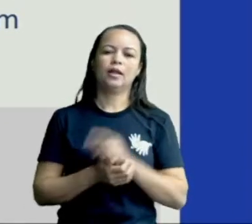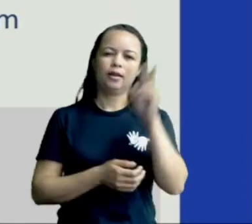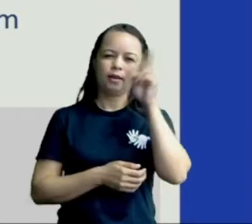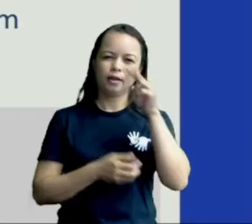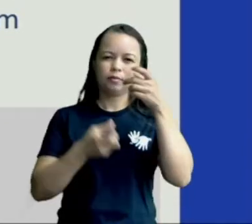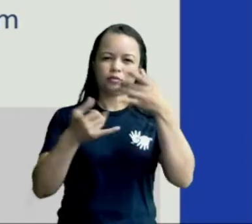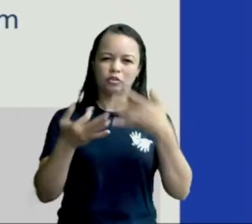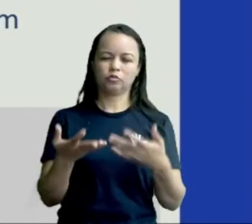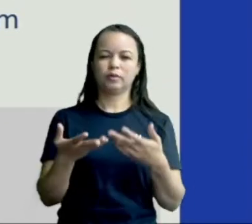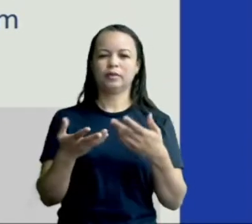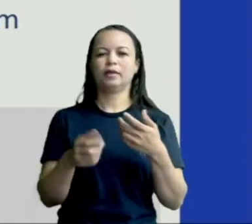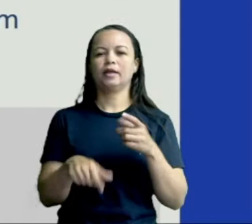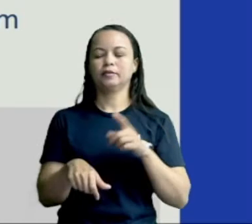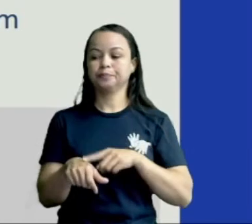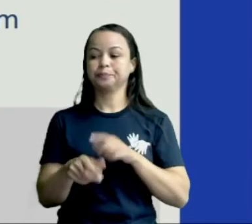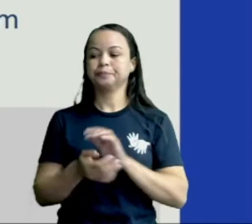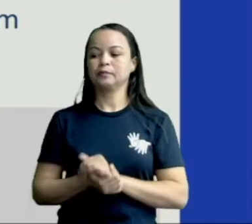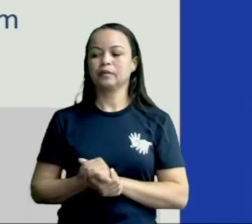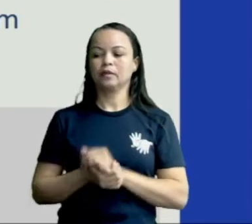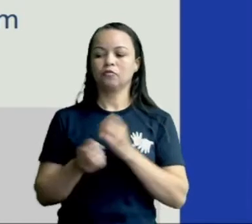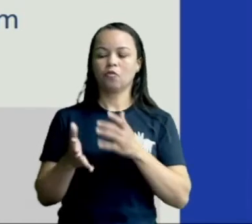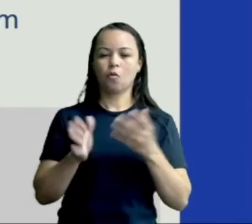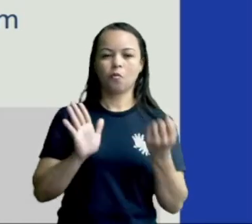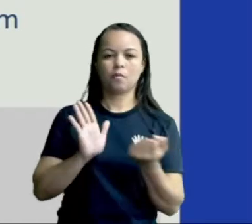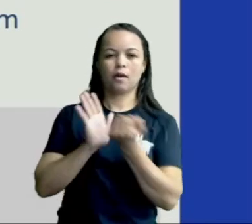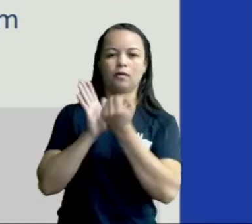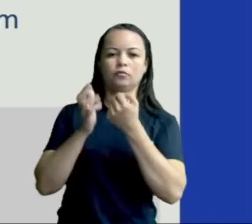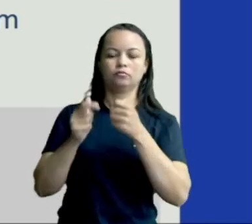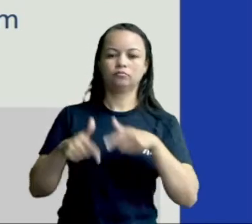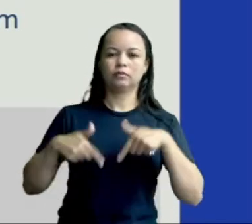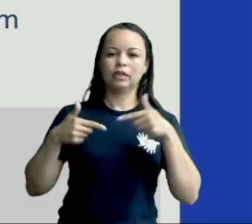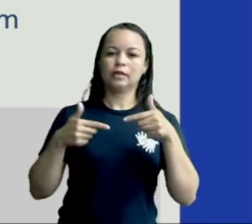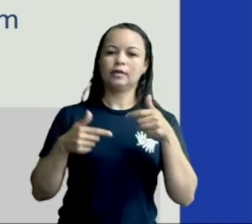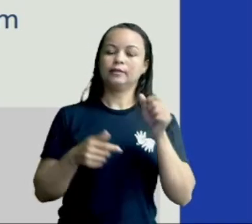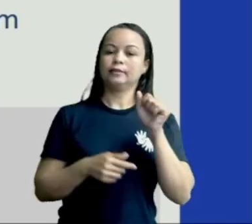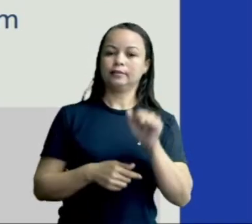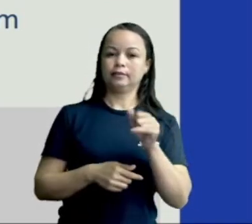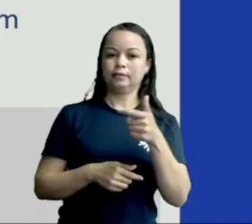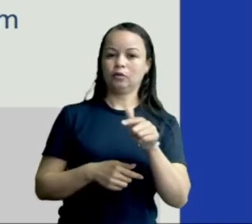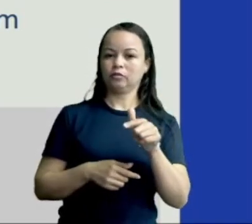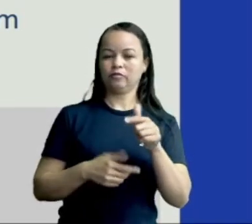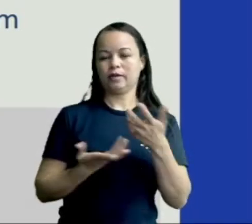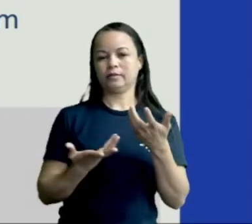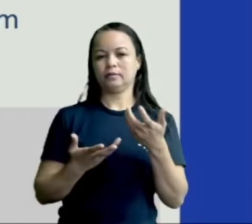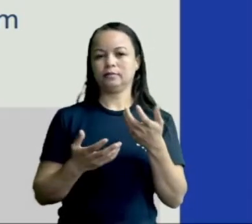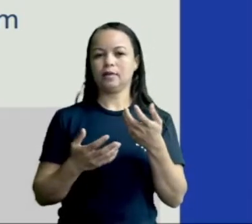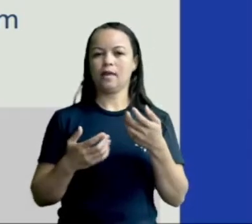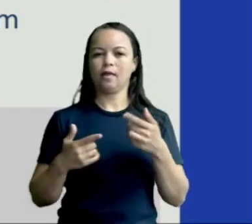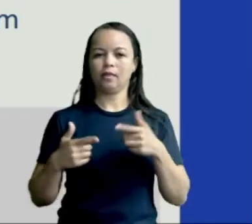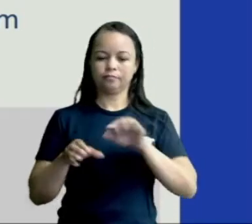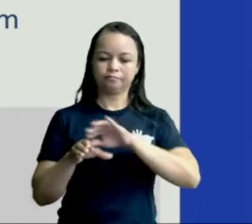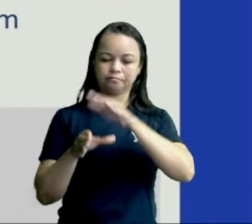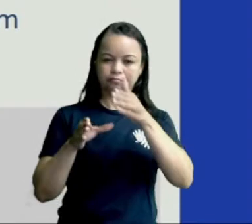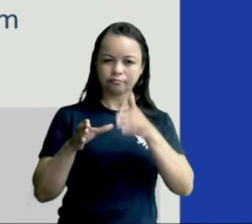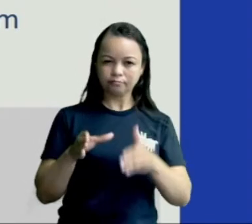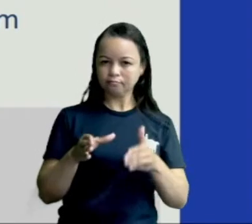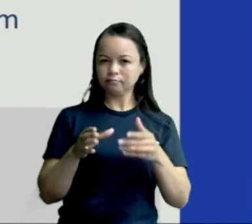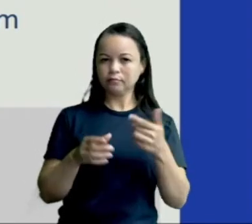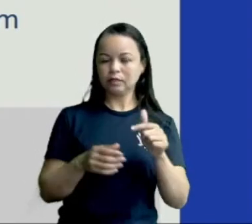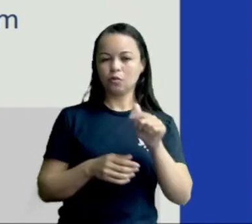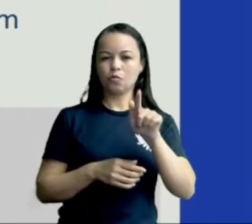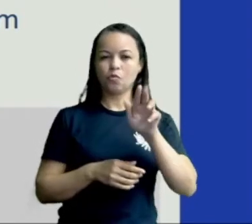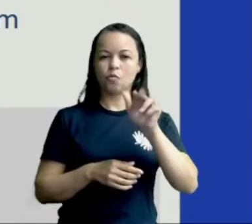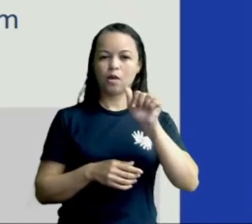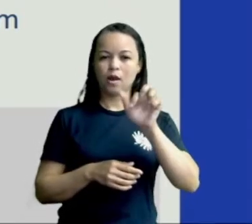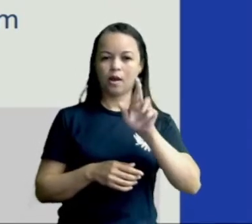foi um marco na campanha da insurreição. E sem Tabocas não haveria Guararapes. Em Tabocas germinou em